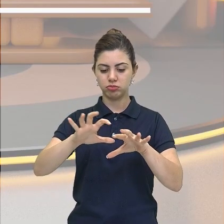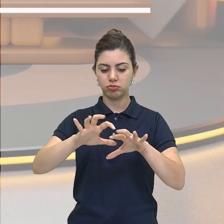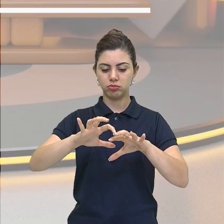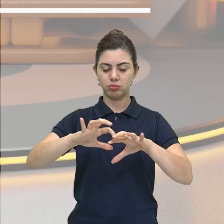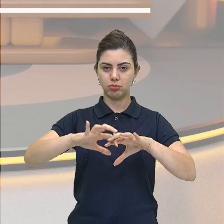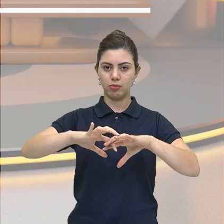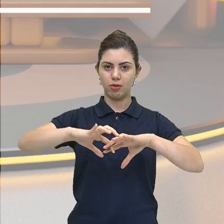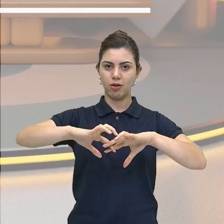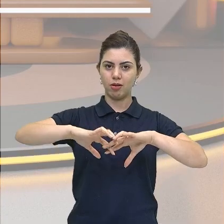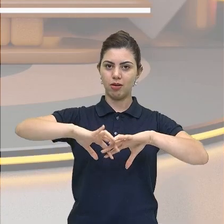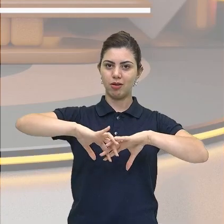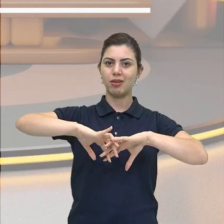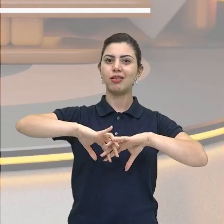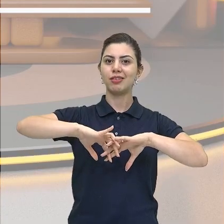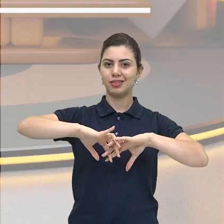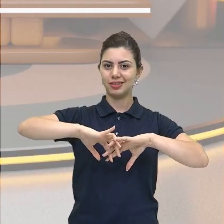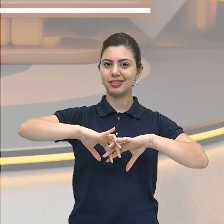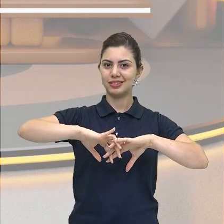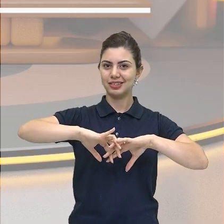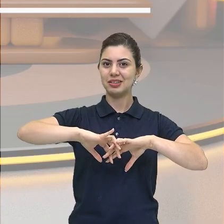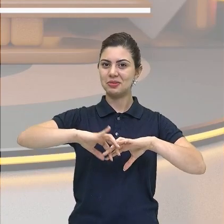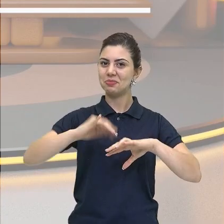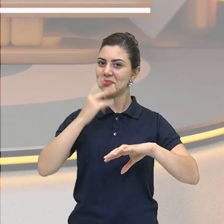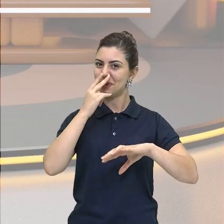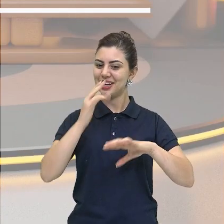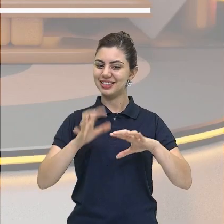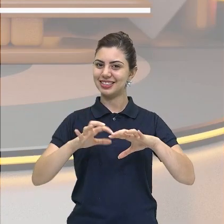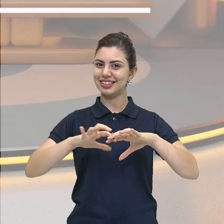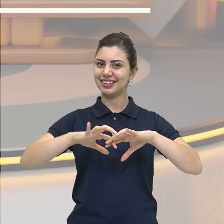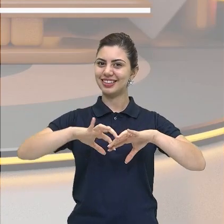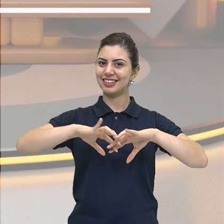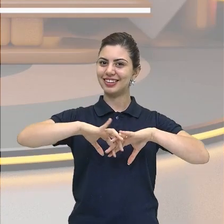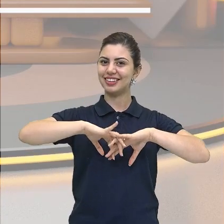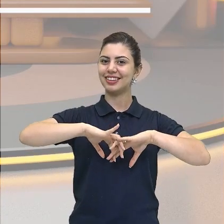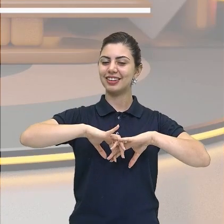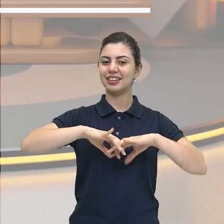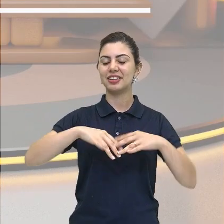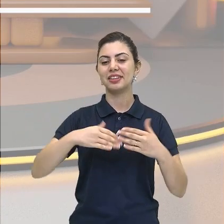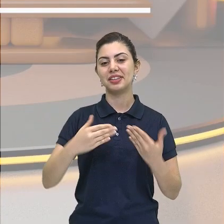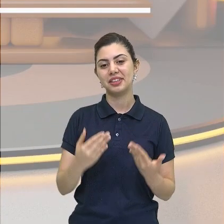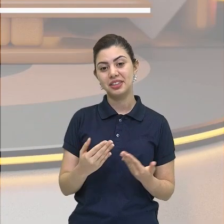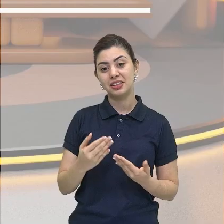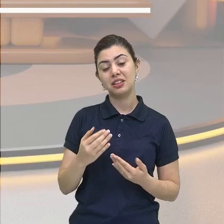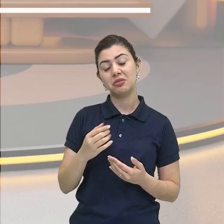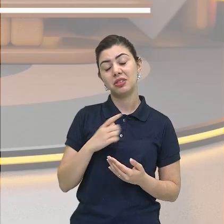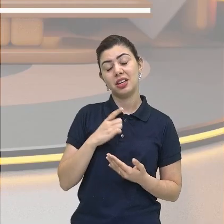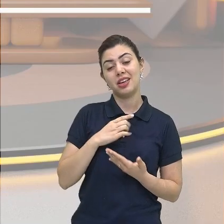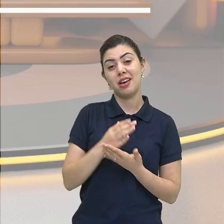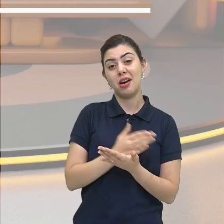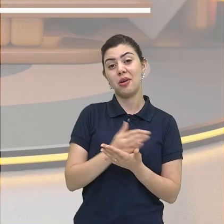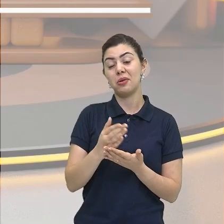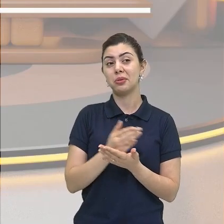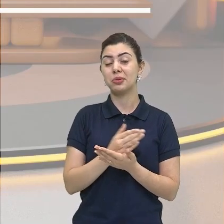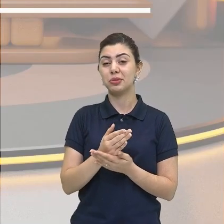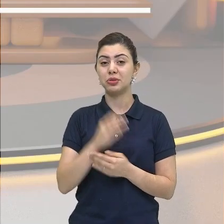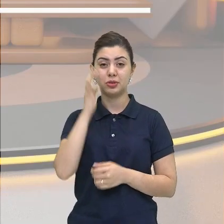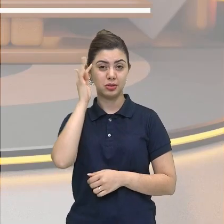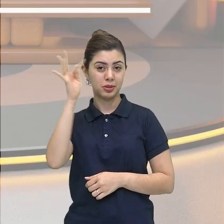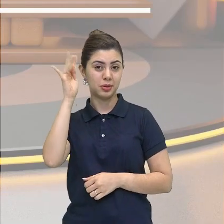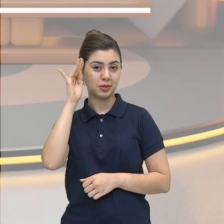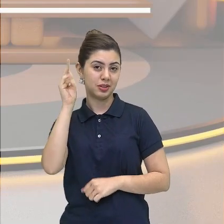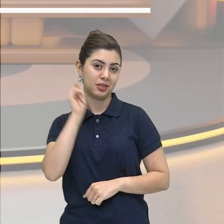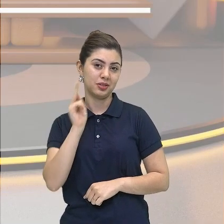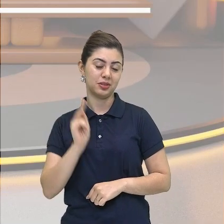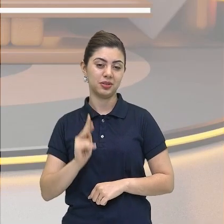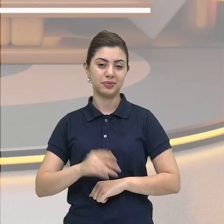vão formar um quebra-cabeça e vão se encaixar, né? Então existe uma certa proximidade nessa semelhança dos contornos do